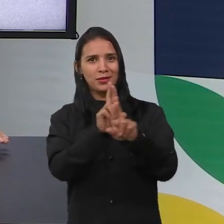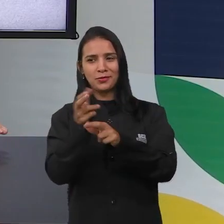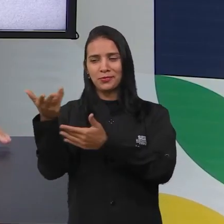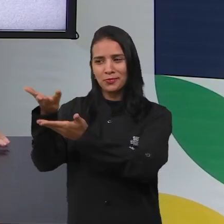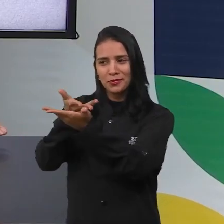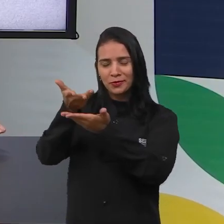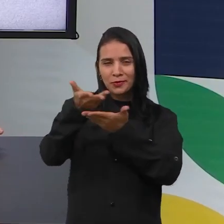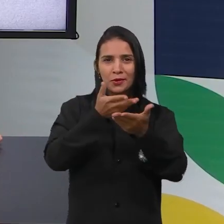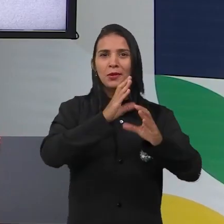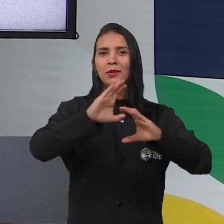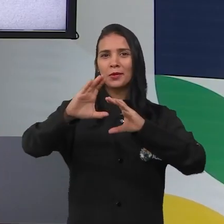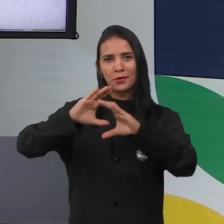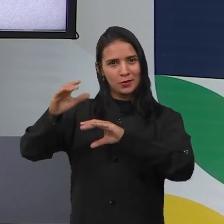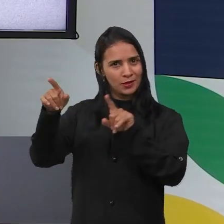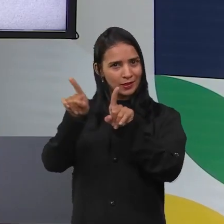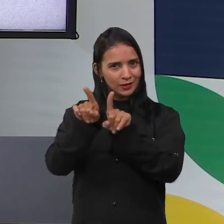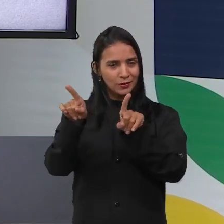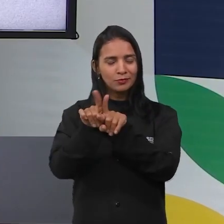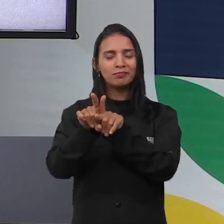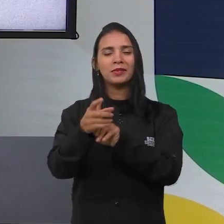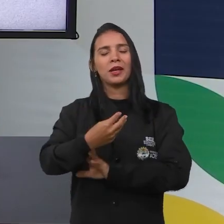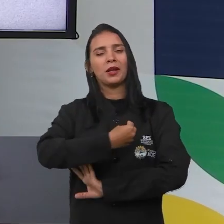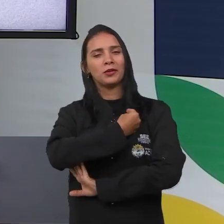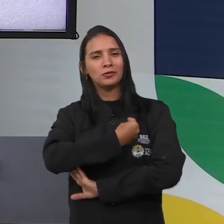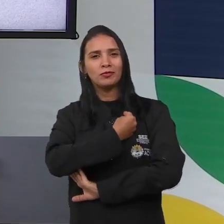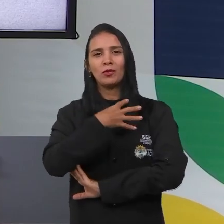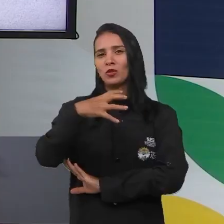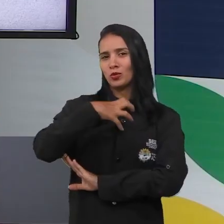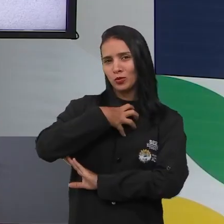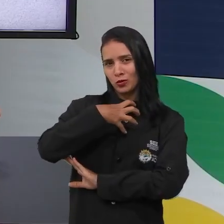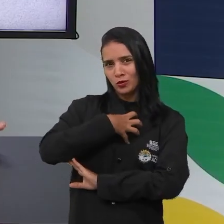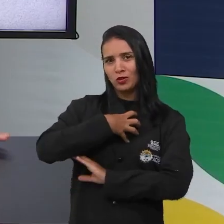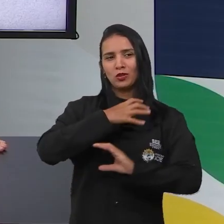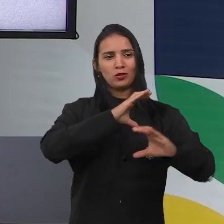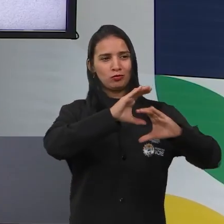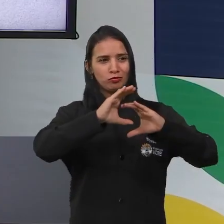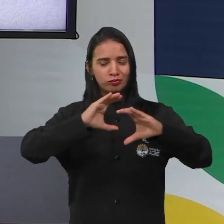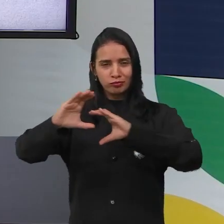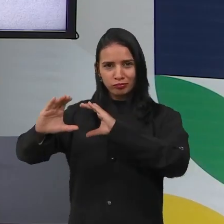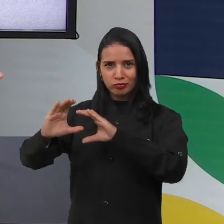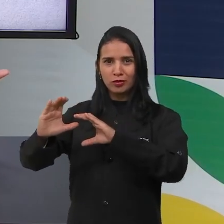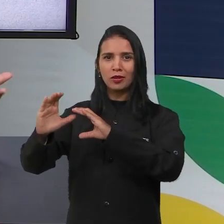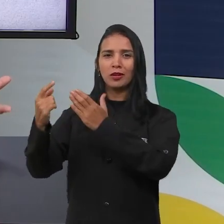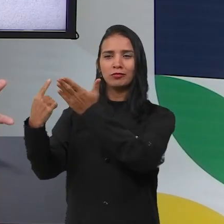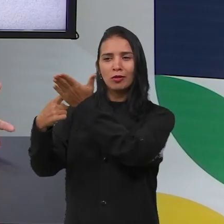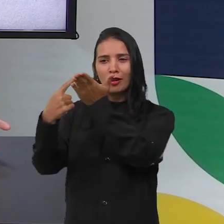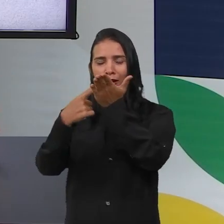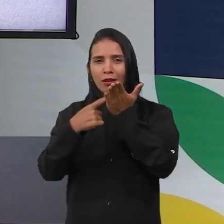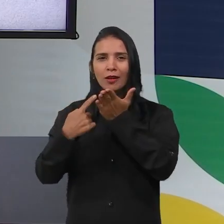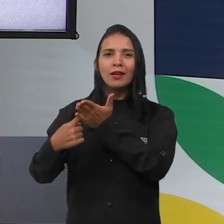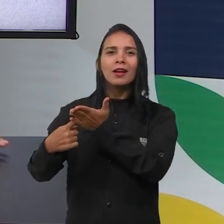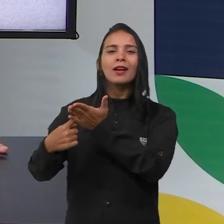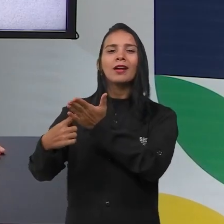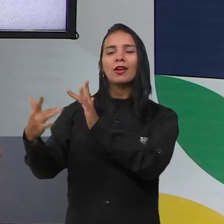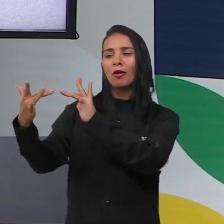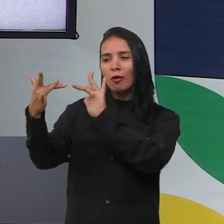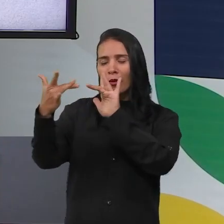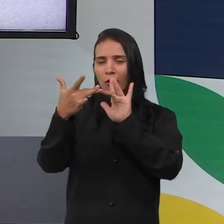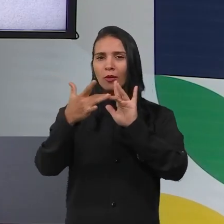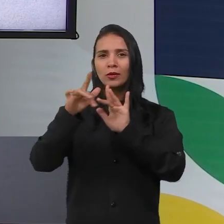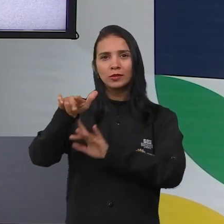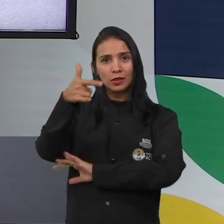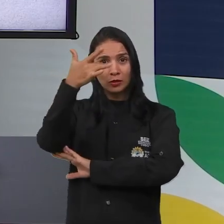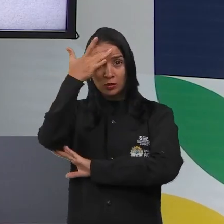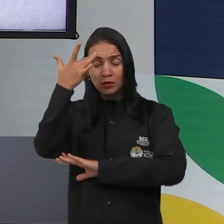no presente, ou seja, na forma como você se comunica, na forma como você escreve, e aí vocês